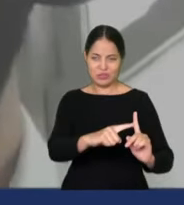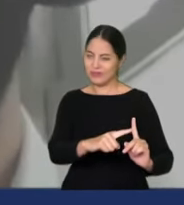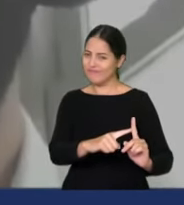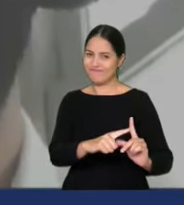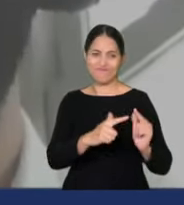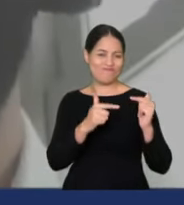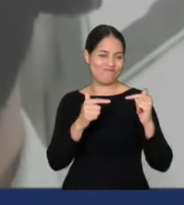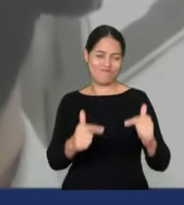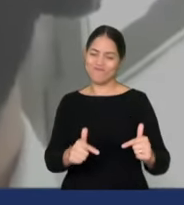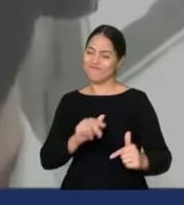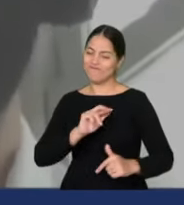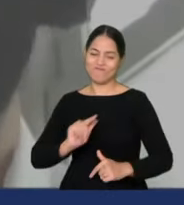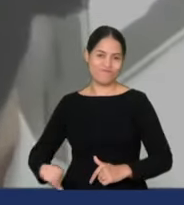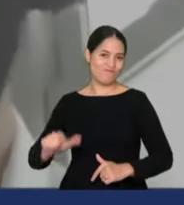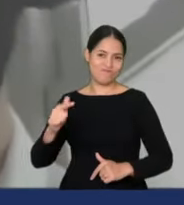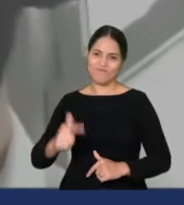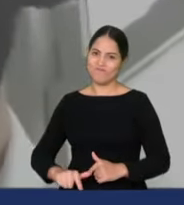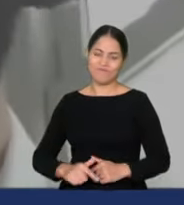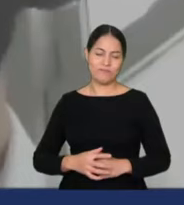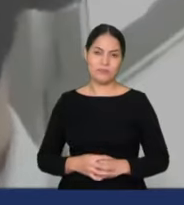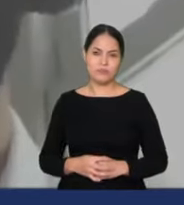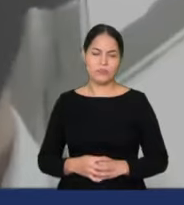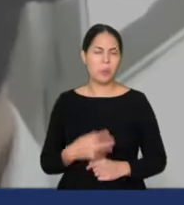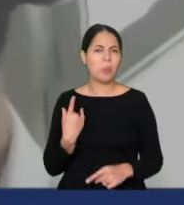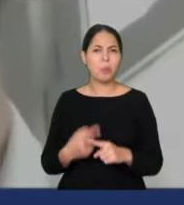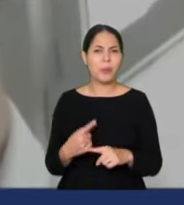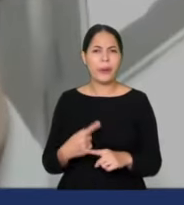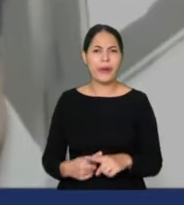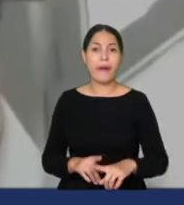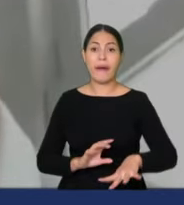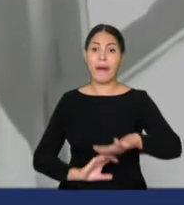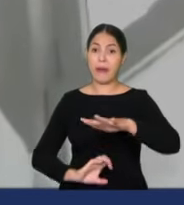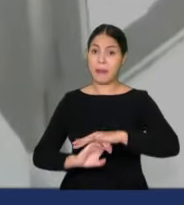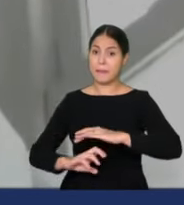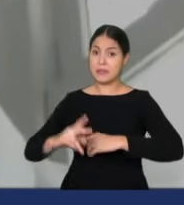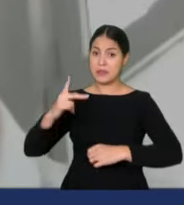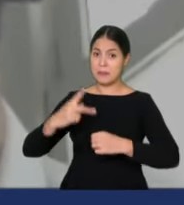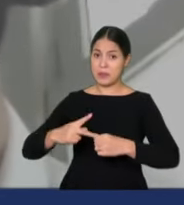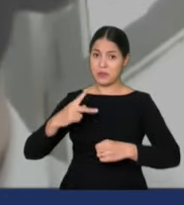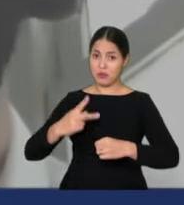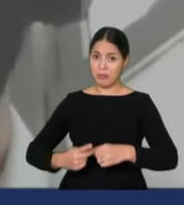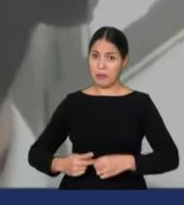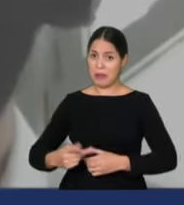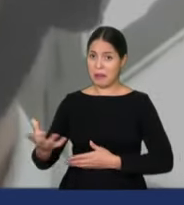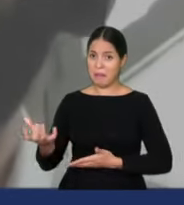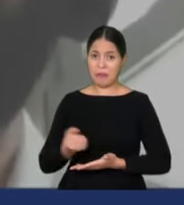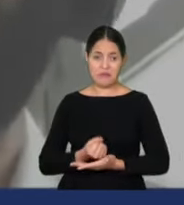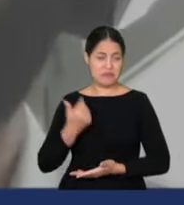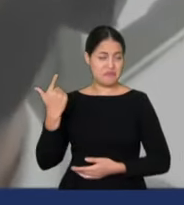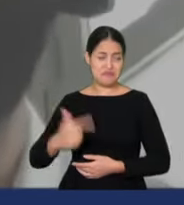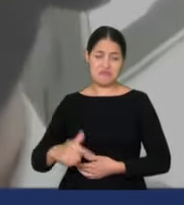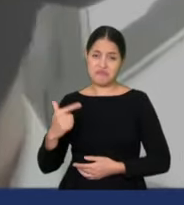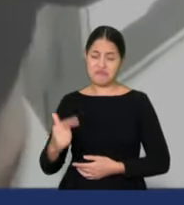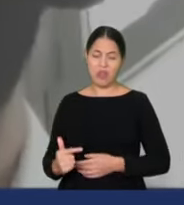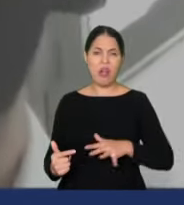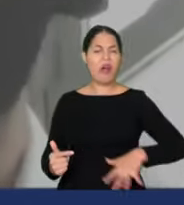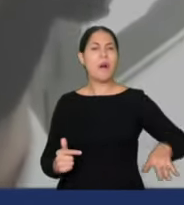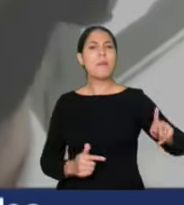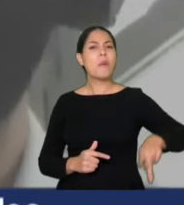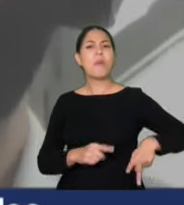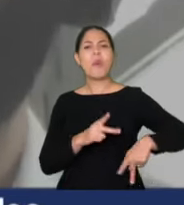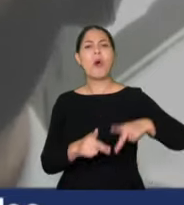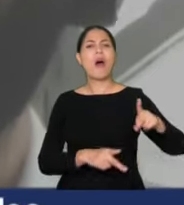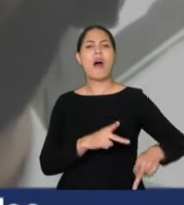para a capacidade produtiva da Petrobras quanto para a população, né? Geração de riqueza e dividendos para a